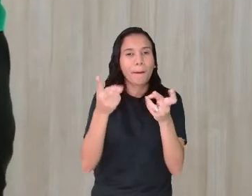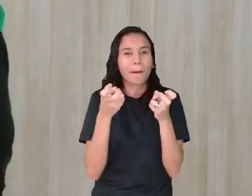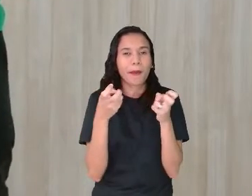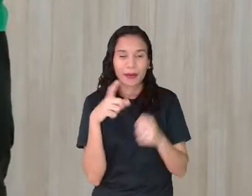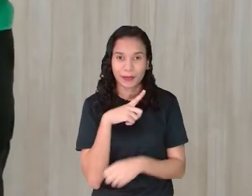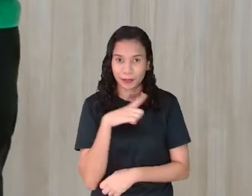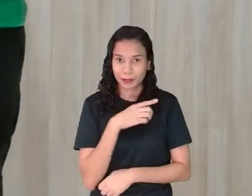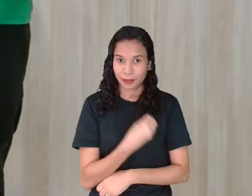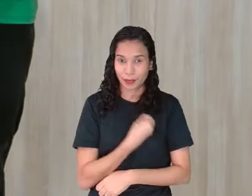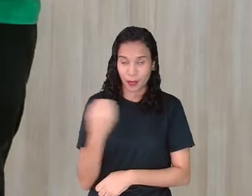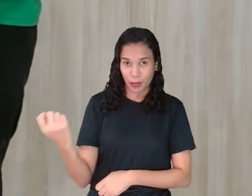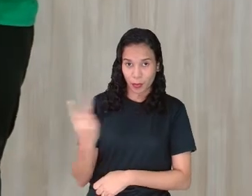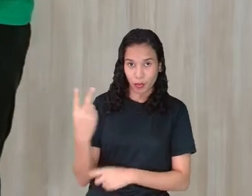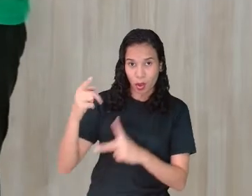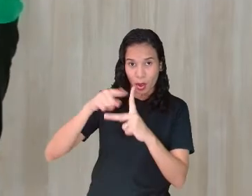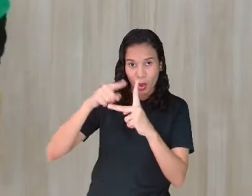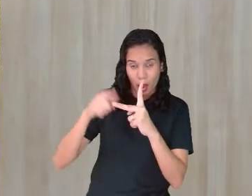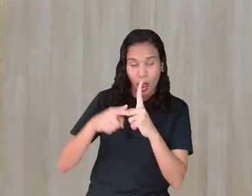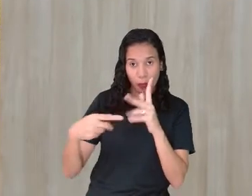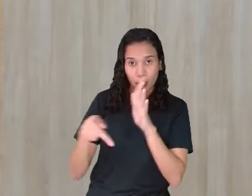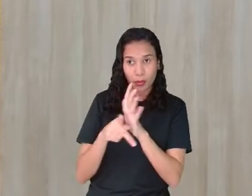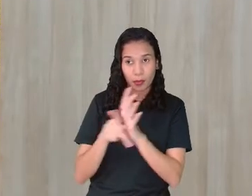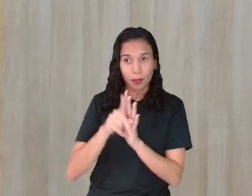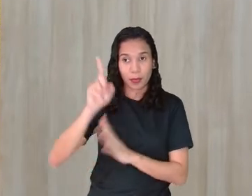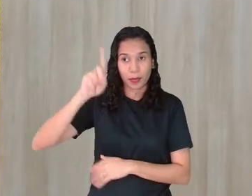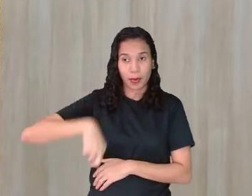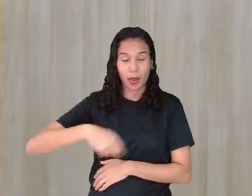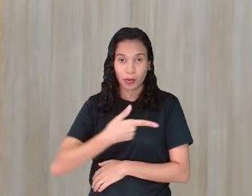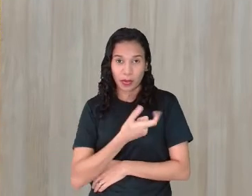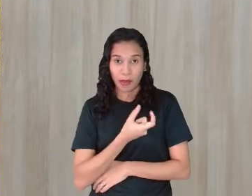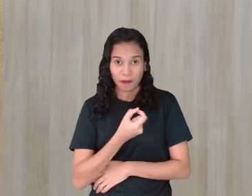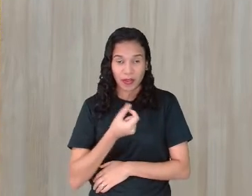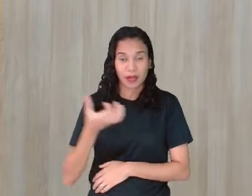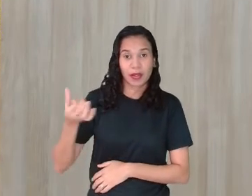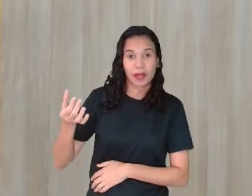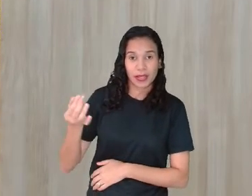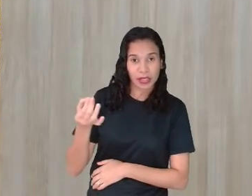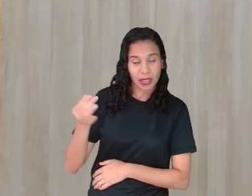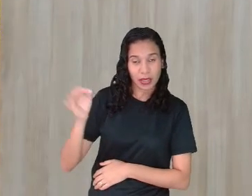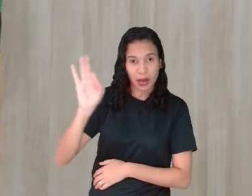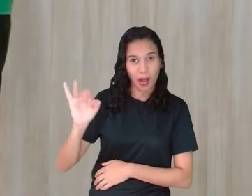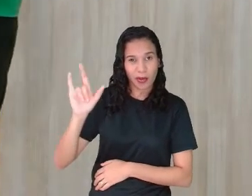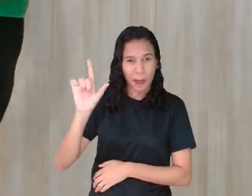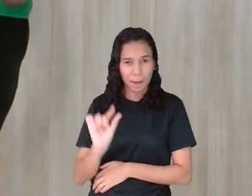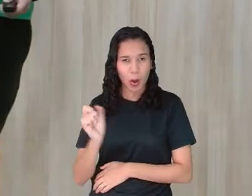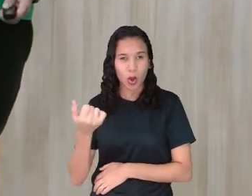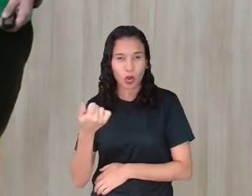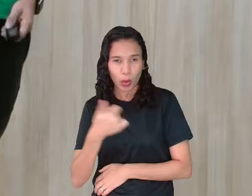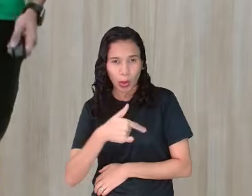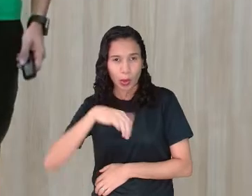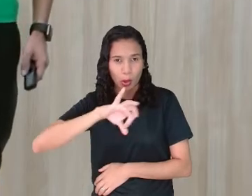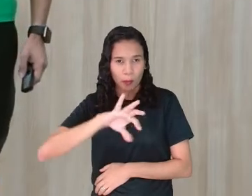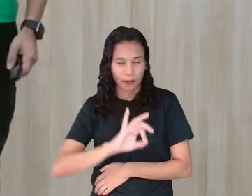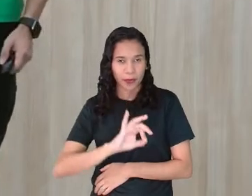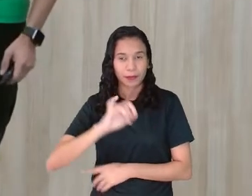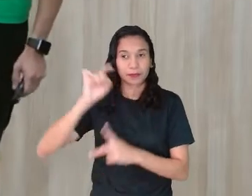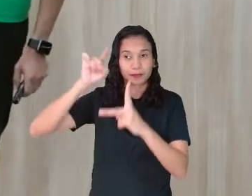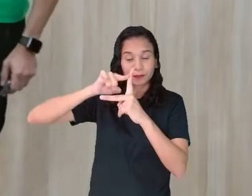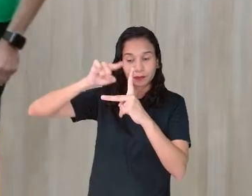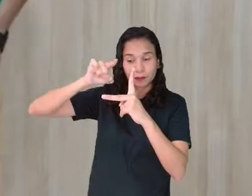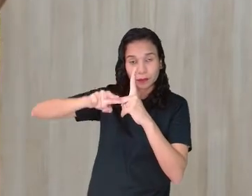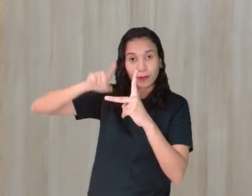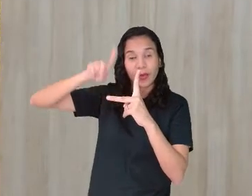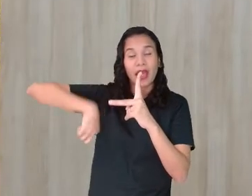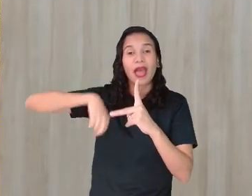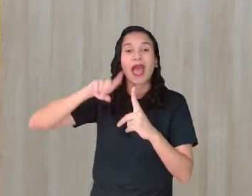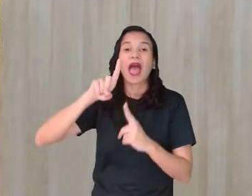tenho aí 2 ângulos agudos, que são o de 20 graus e o de 60 graus, e o terceiro ângulo é um ângulo